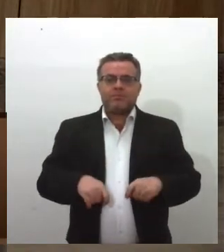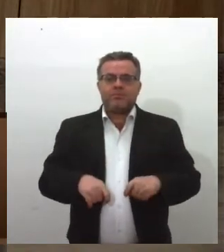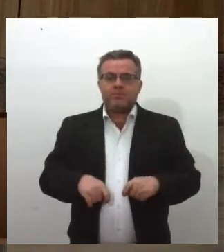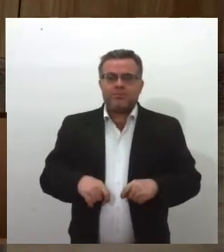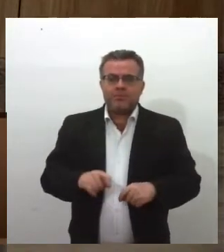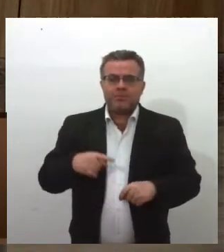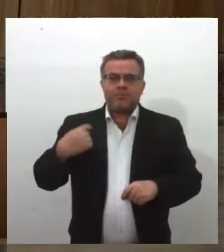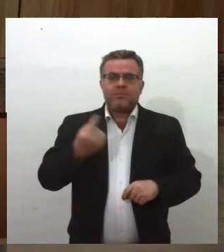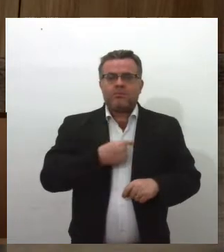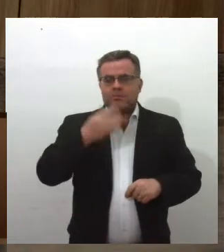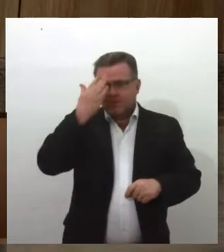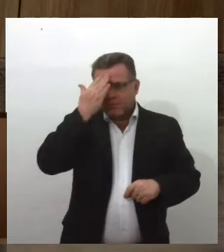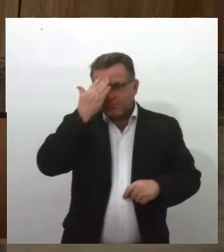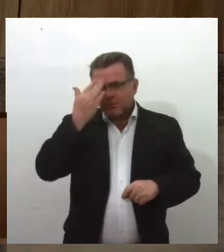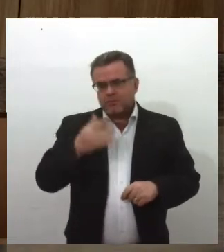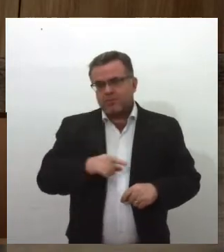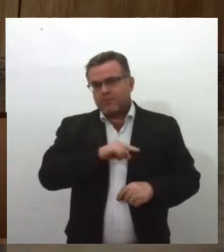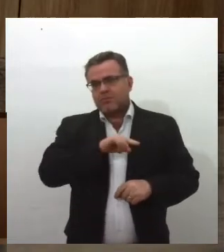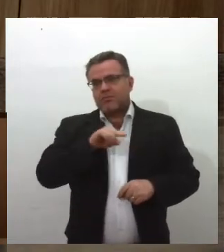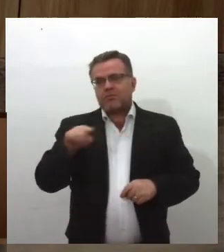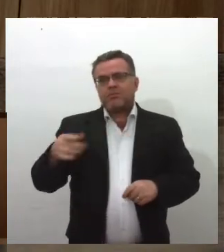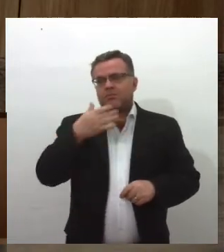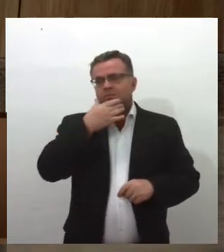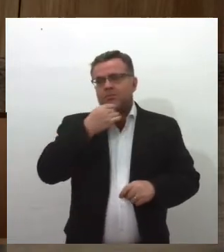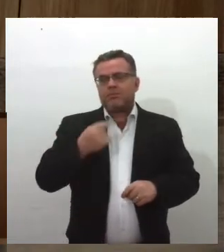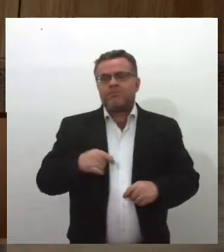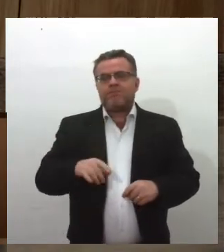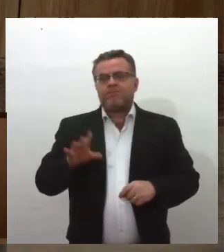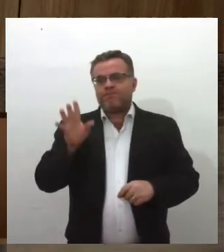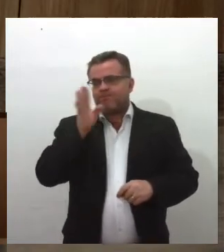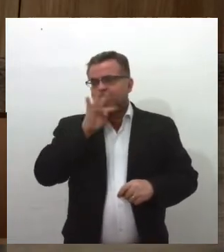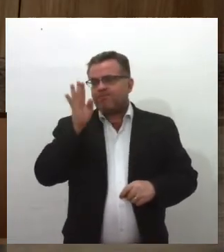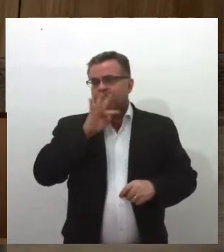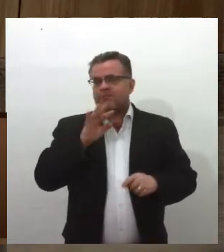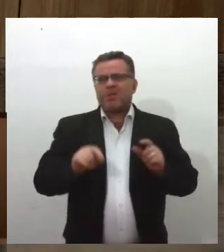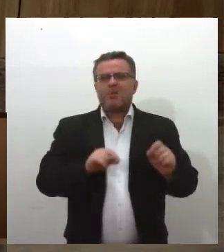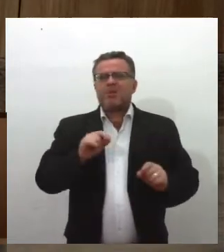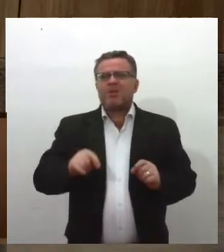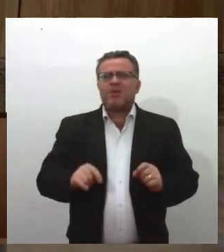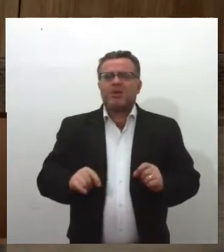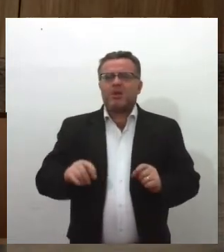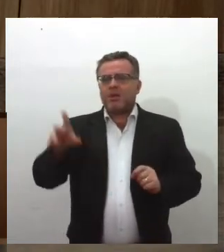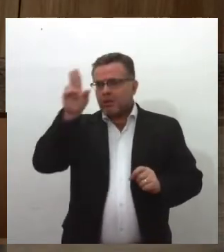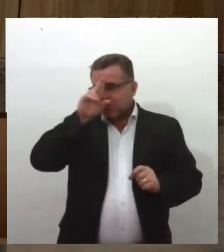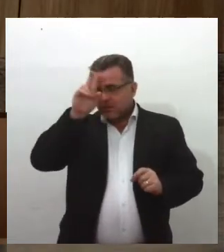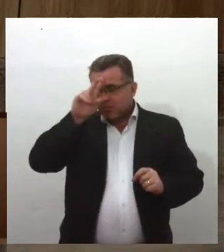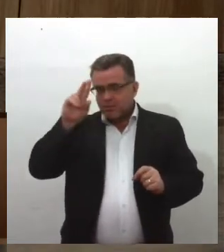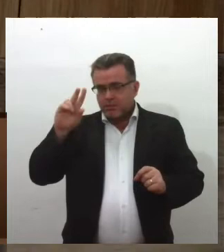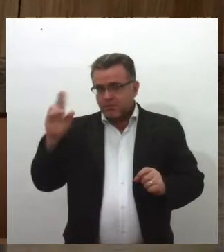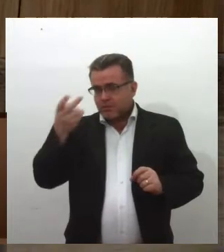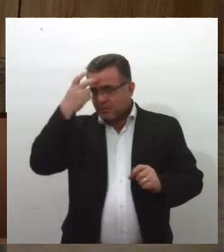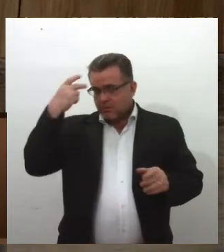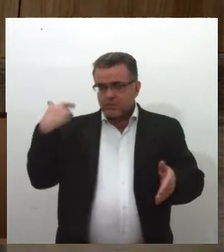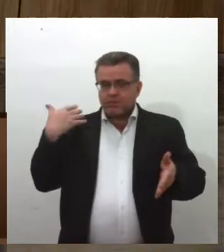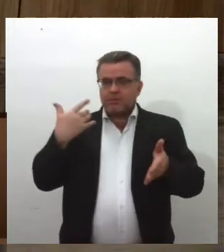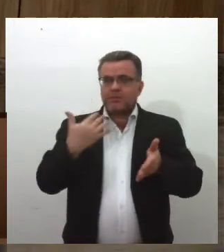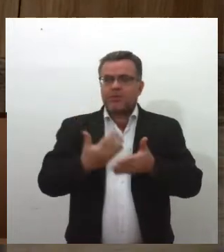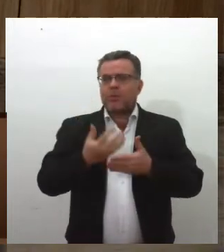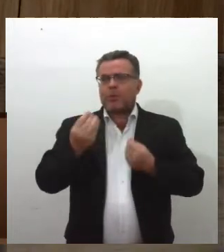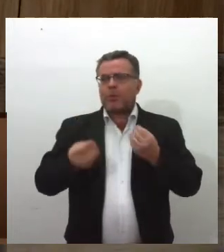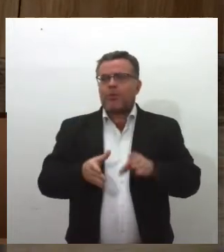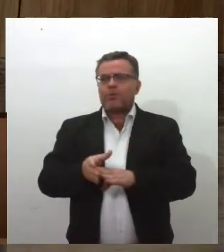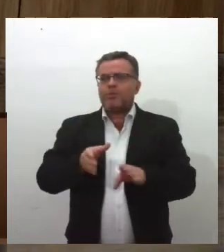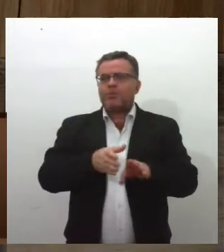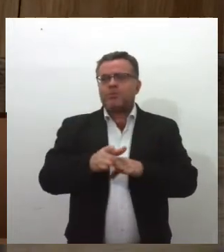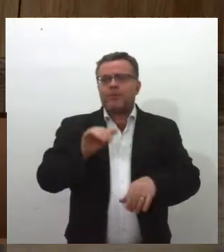gente sabe que essa resistência dos homens, né, ela é cultural, ela é histórica. E como mudar essa mentalidade?